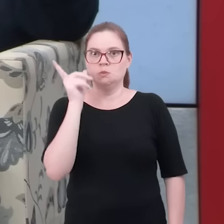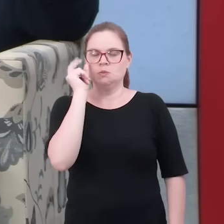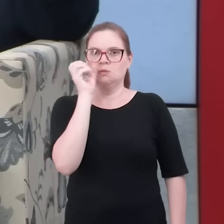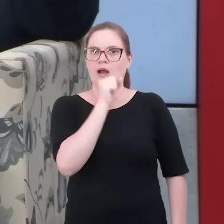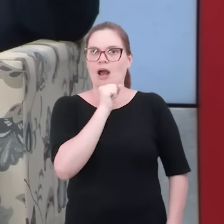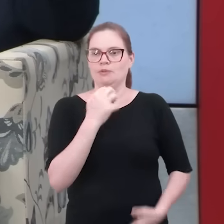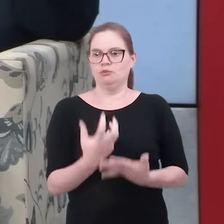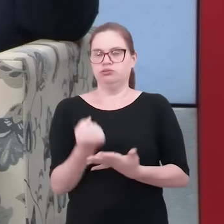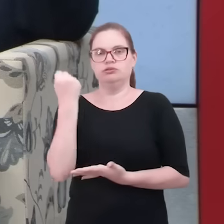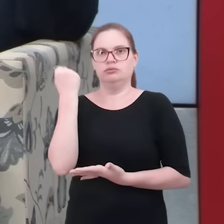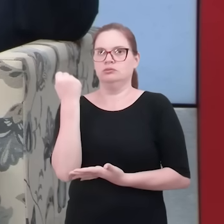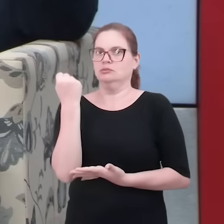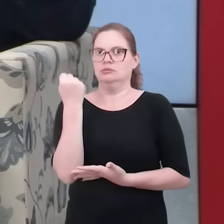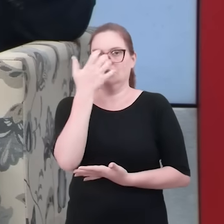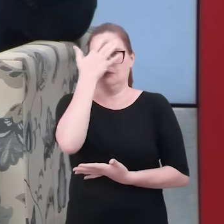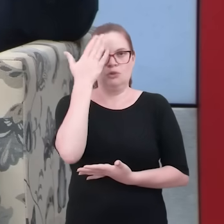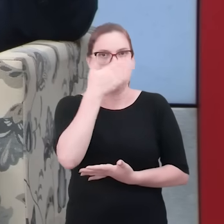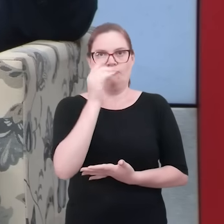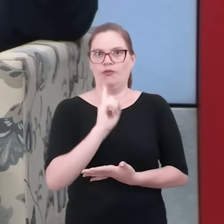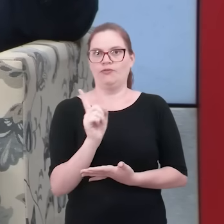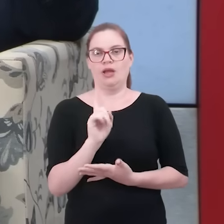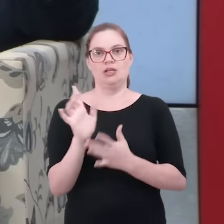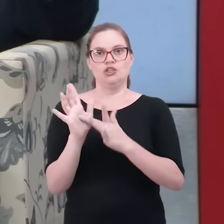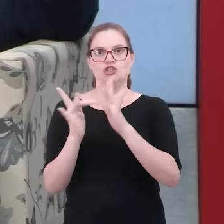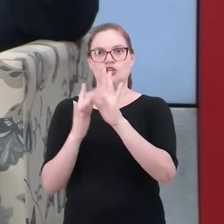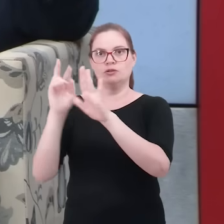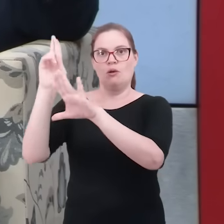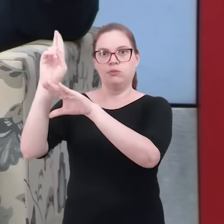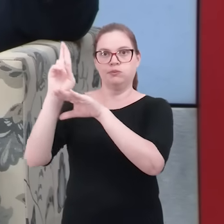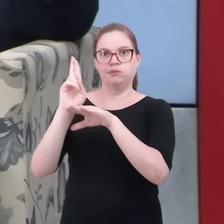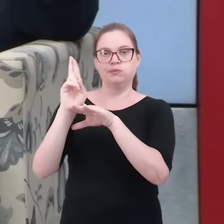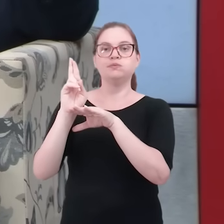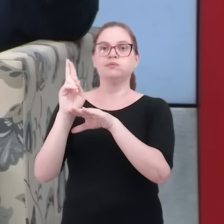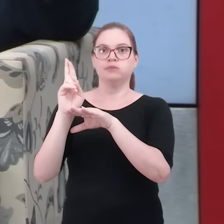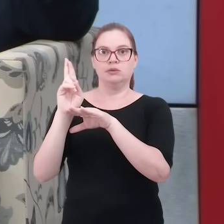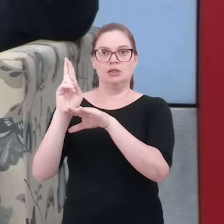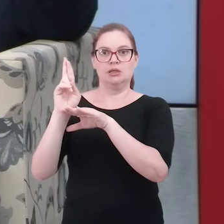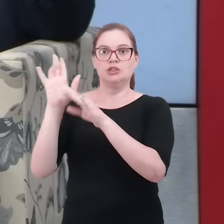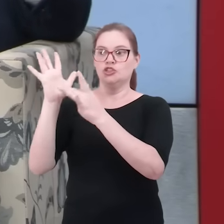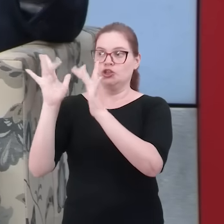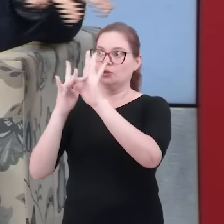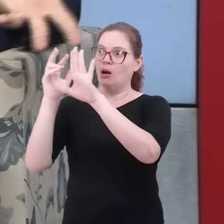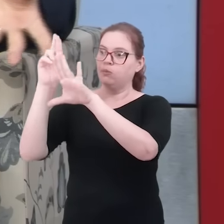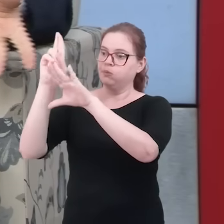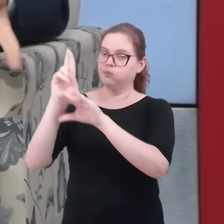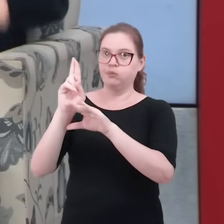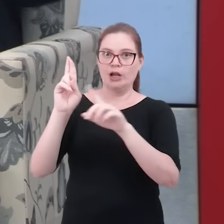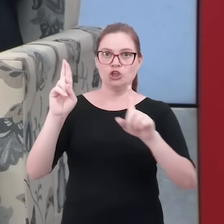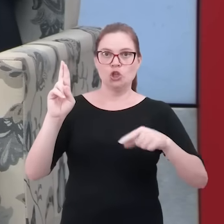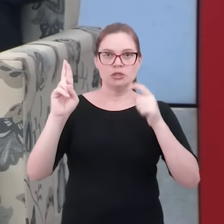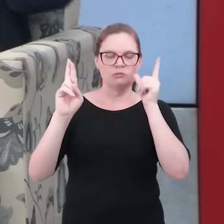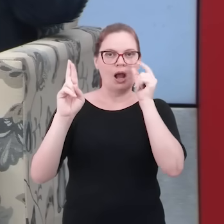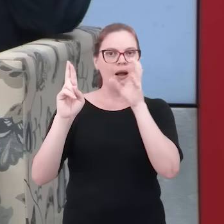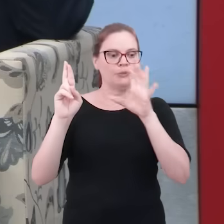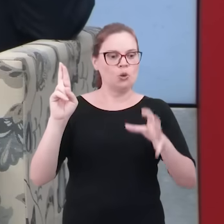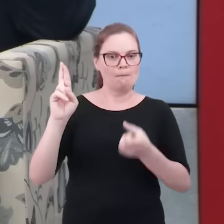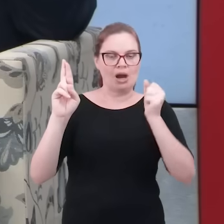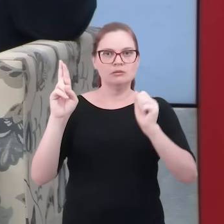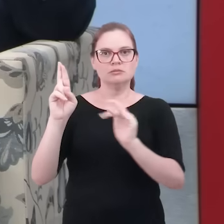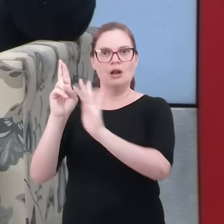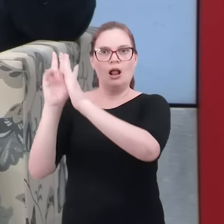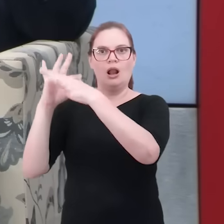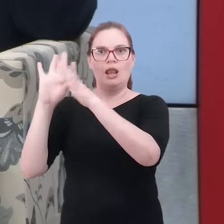No piscar de olhos, ninguém vai ver. O Senhor Jesus vem nas nuvens e leva a igreja.